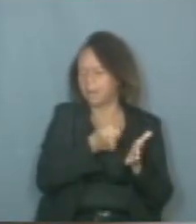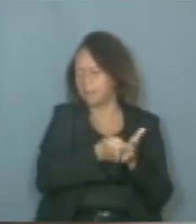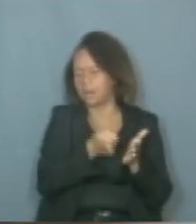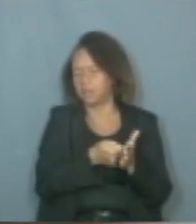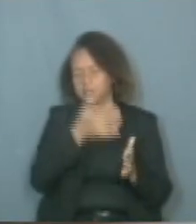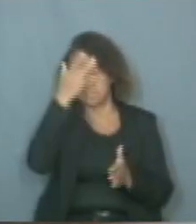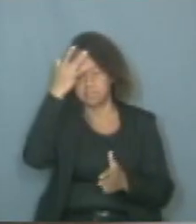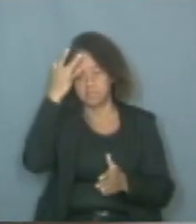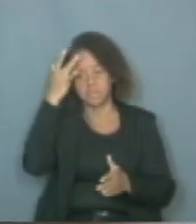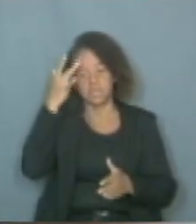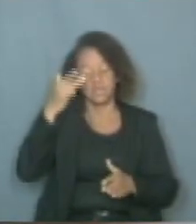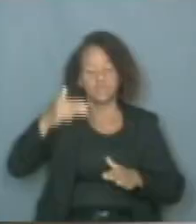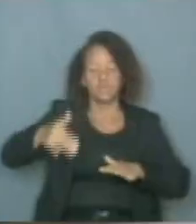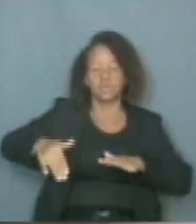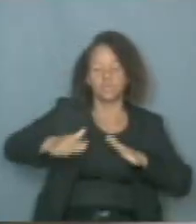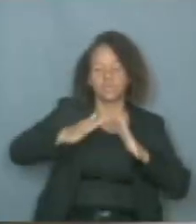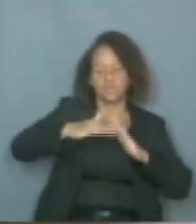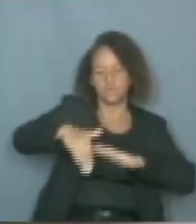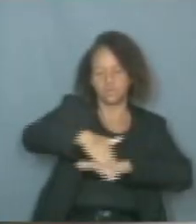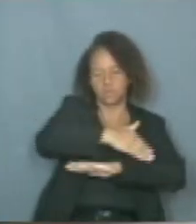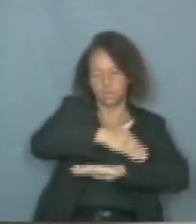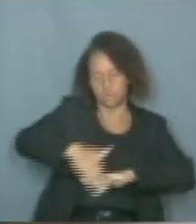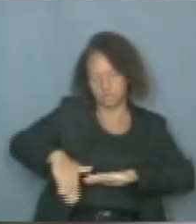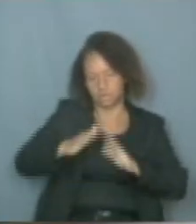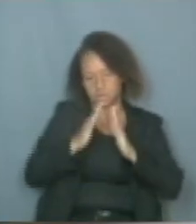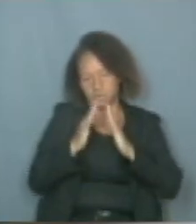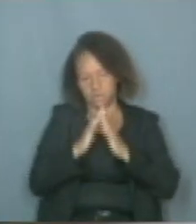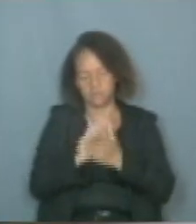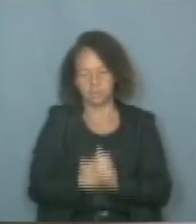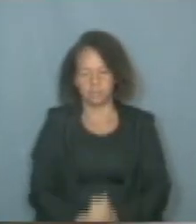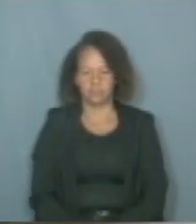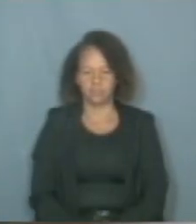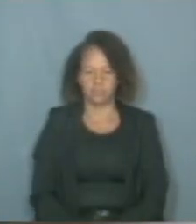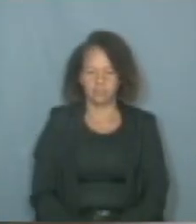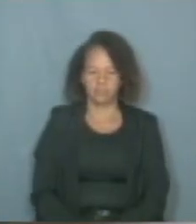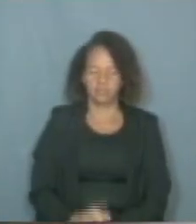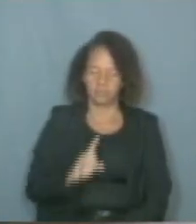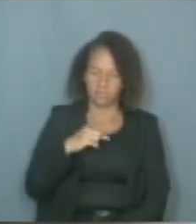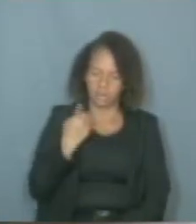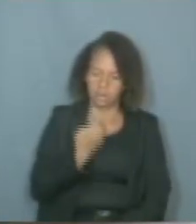às pessoas em situação de rua. Nós